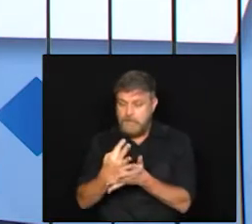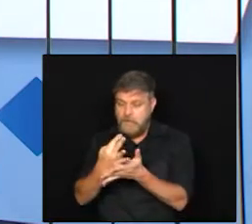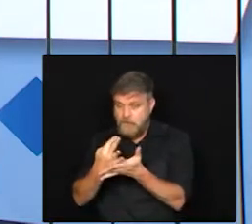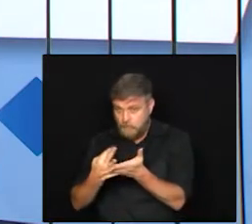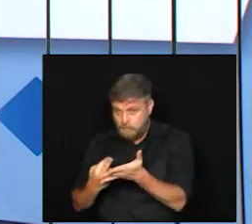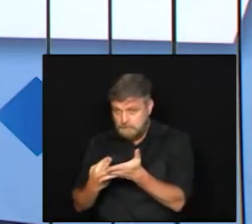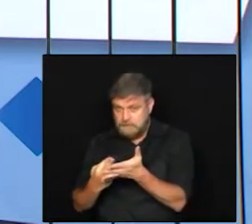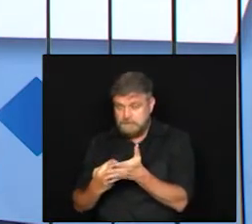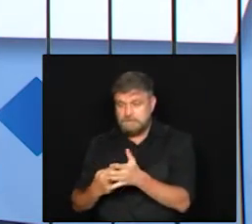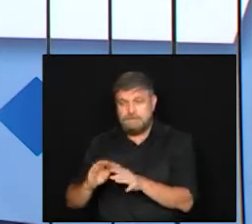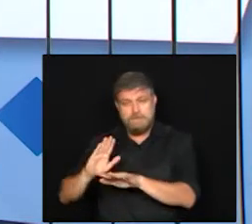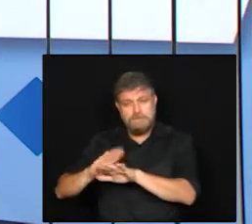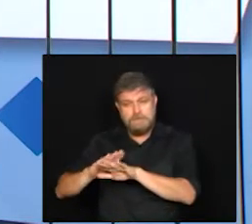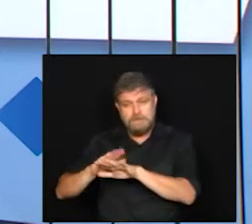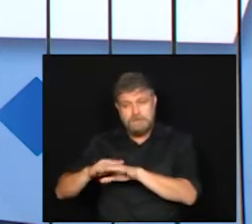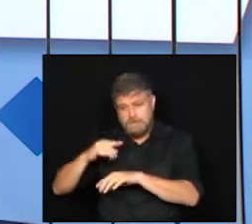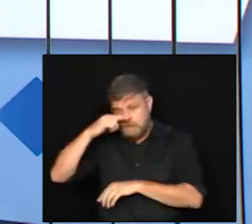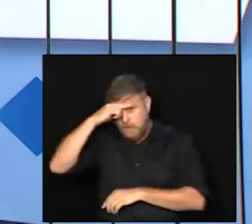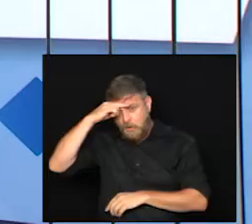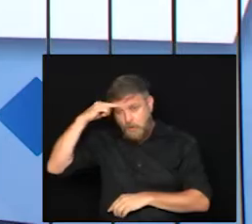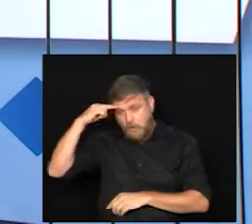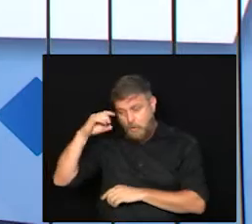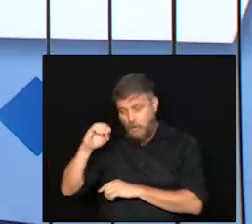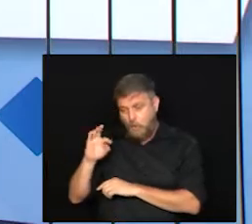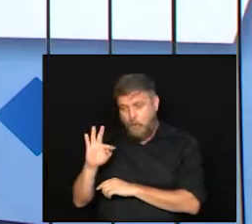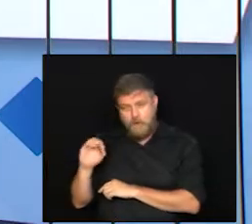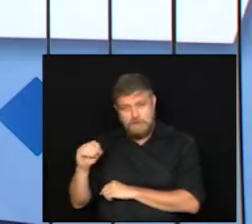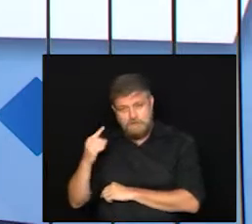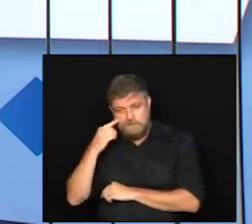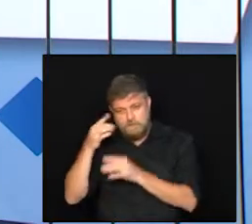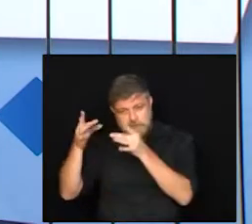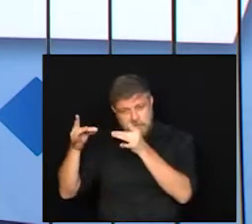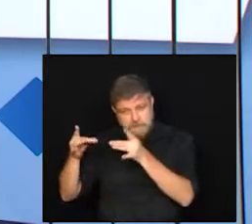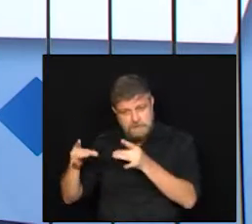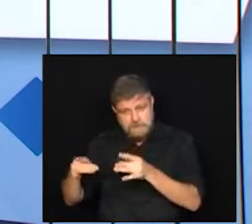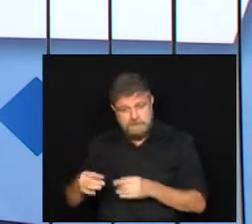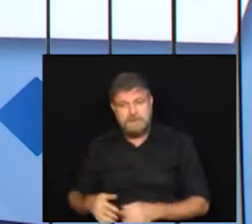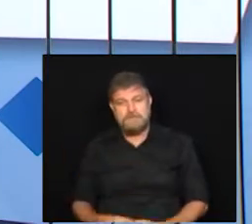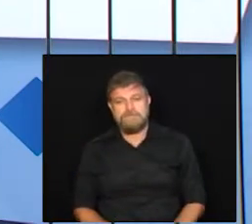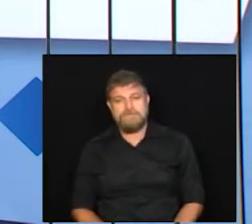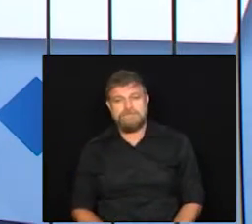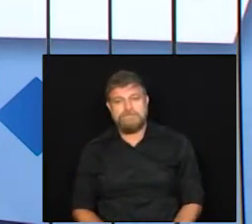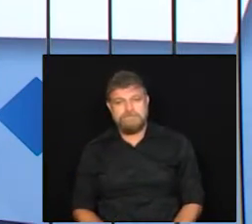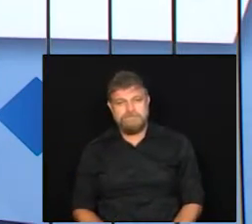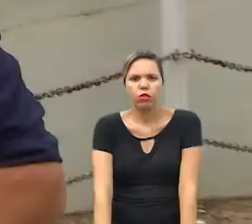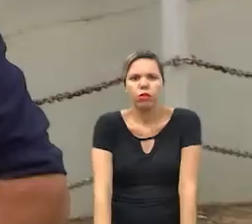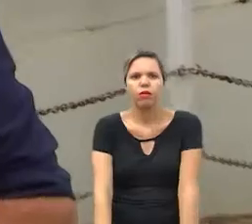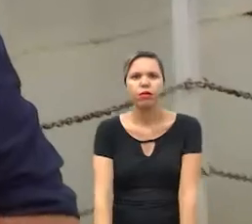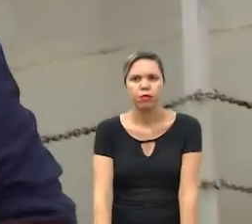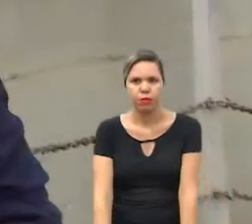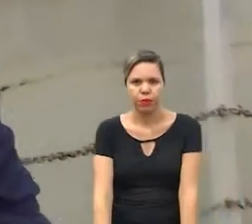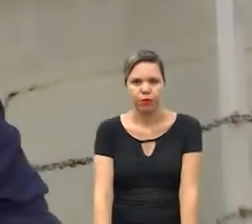projeto do vereador Otto Alejandro. Acompanhe os detalhes com a nossa reportagem.